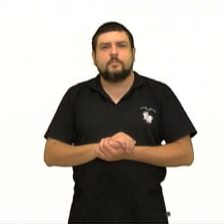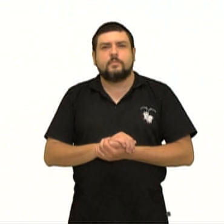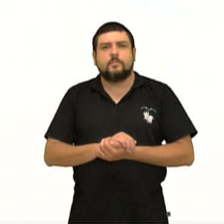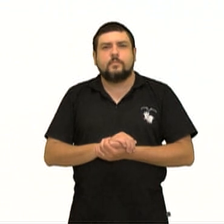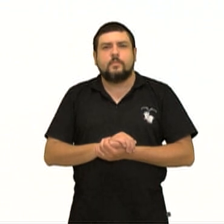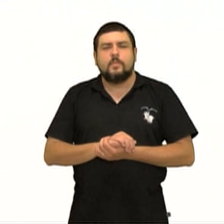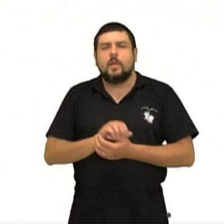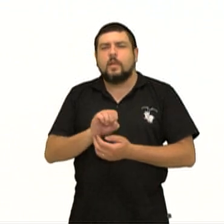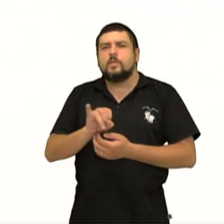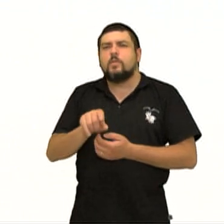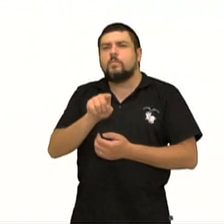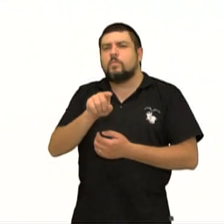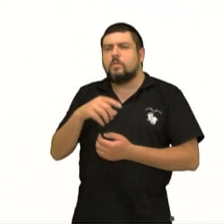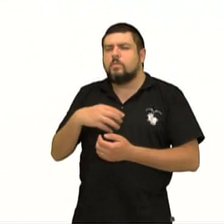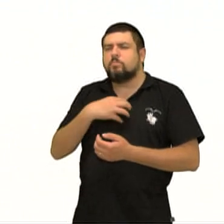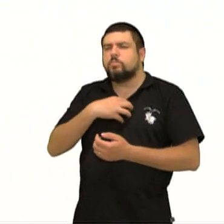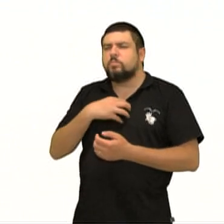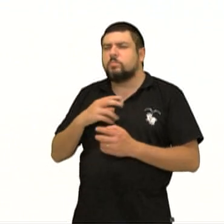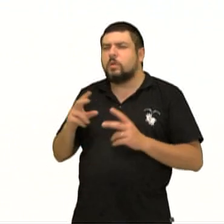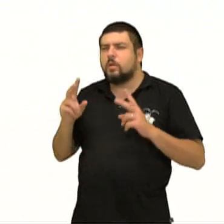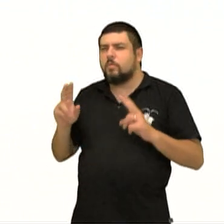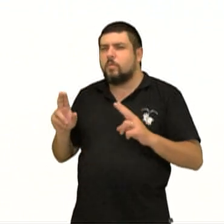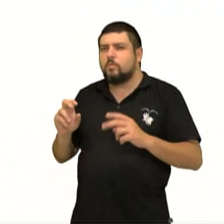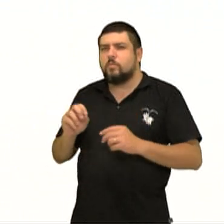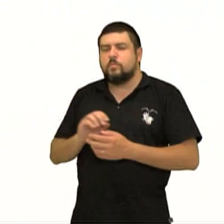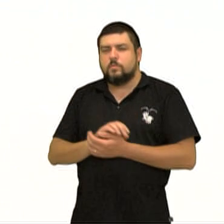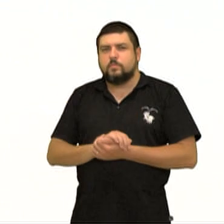com ela, sim ou não, por que em relação a isso?